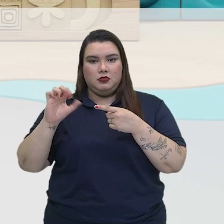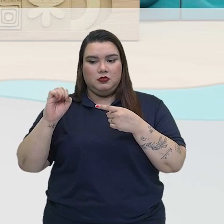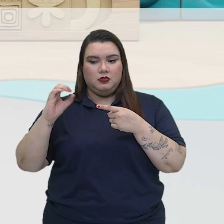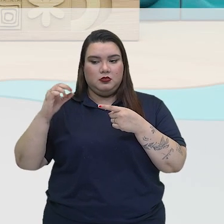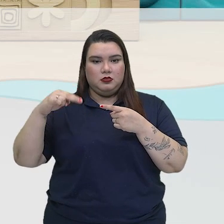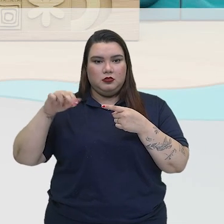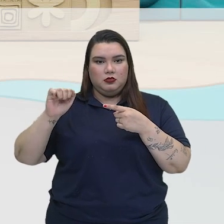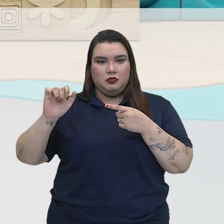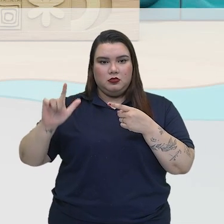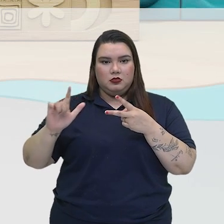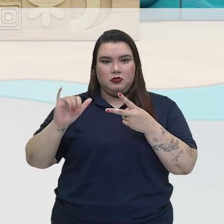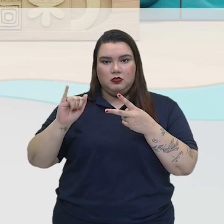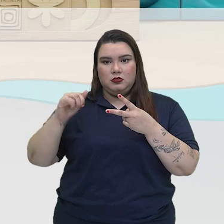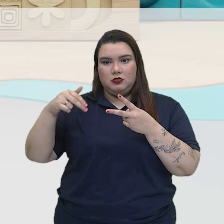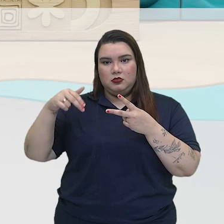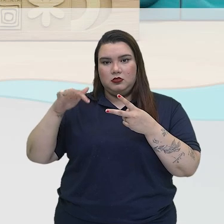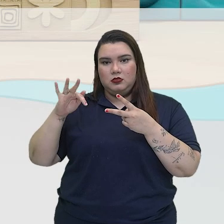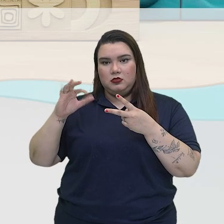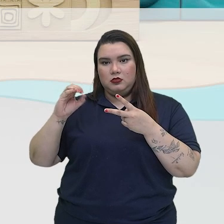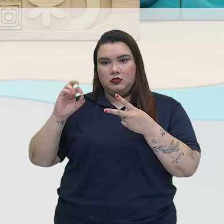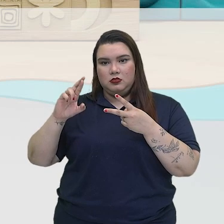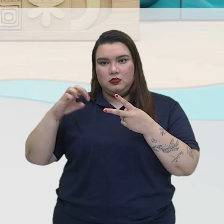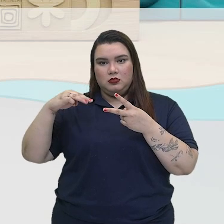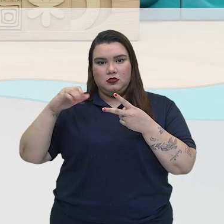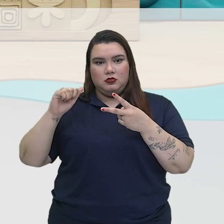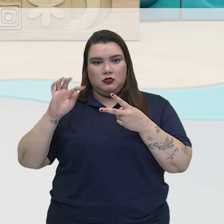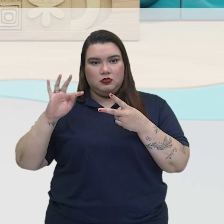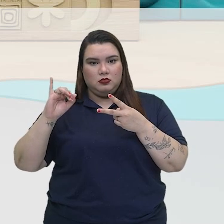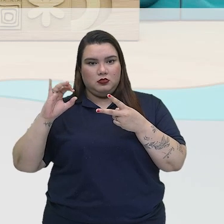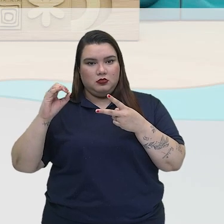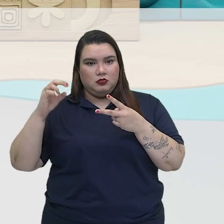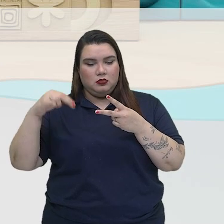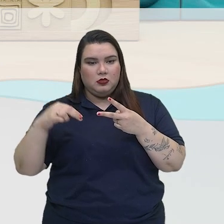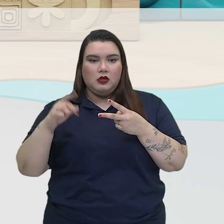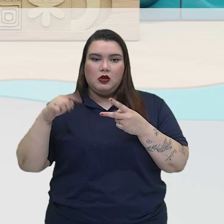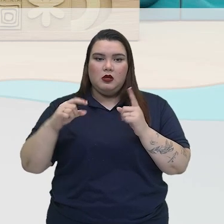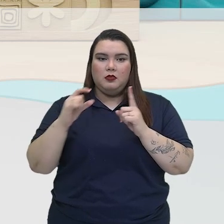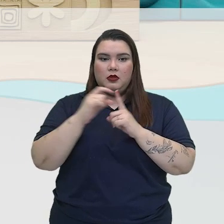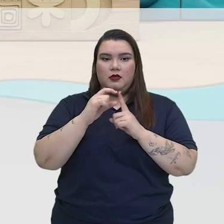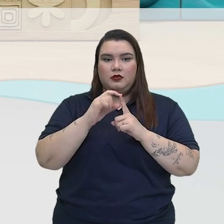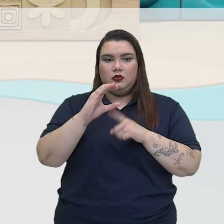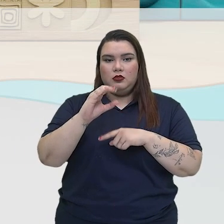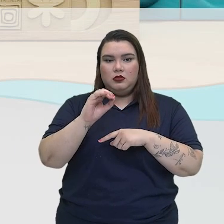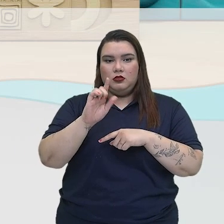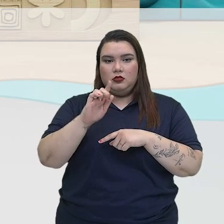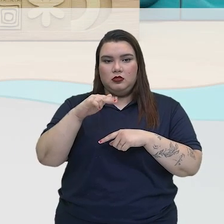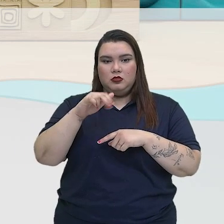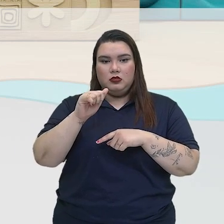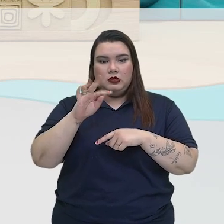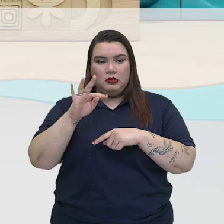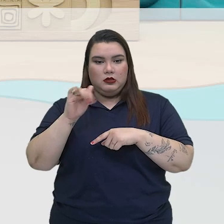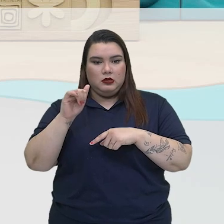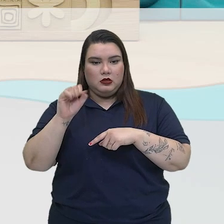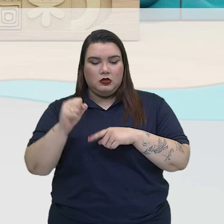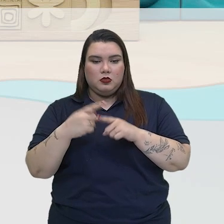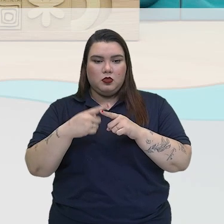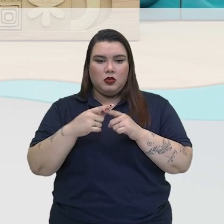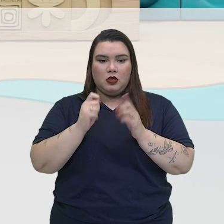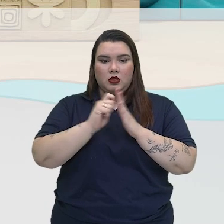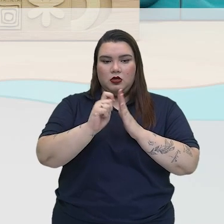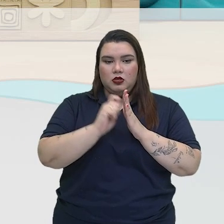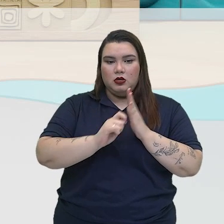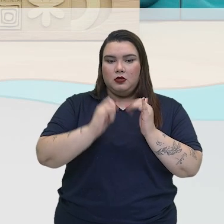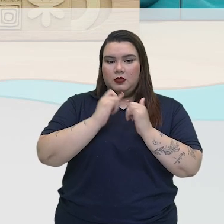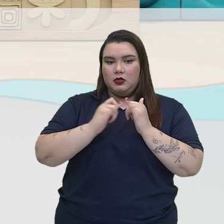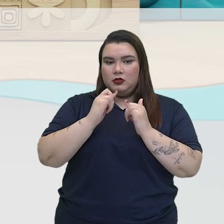são palavras muito parecidas na sua escrita com a língua portuguesa, ou seja, são palavras cognatas, então